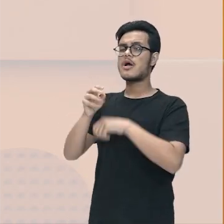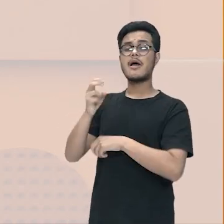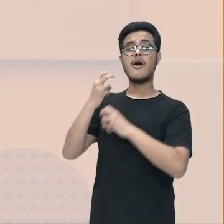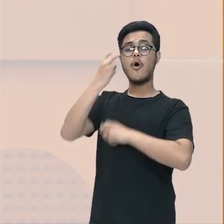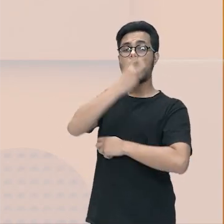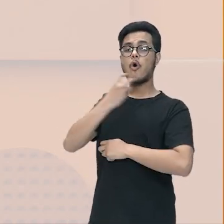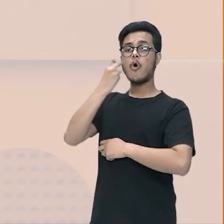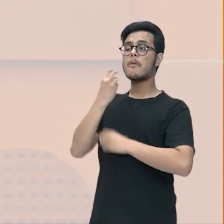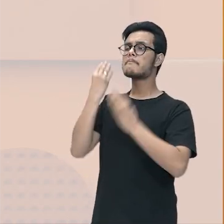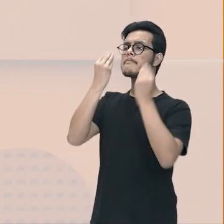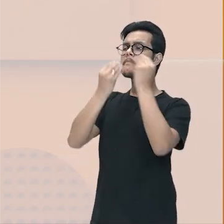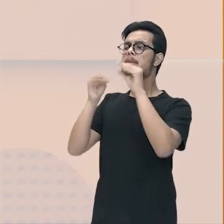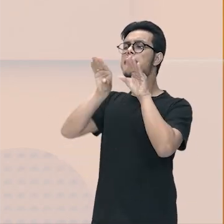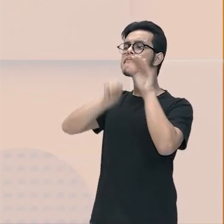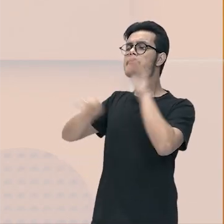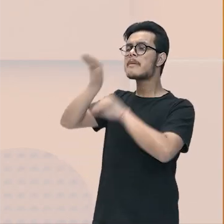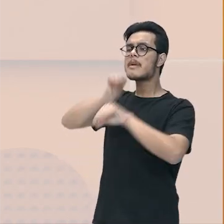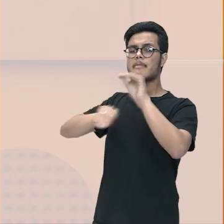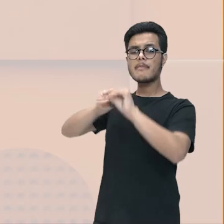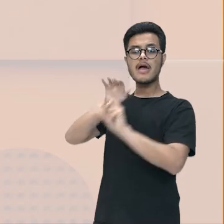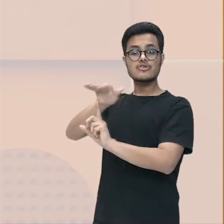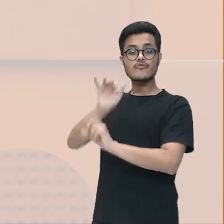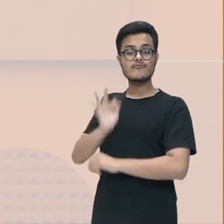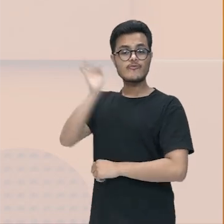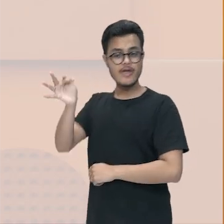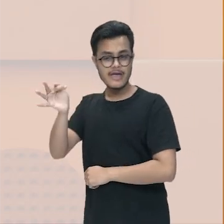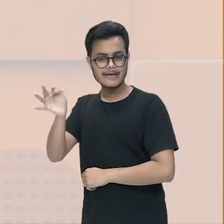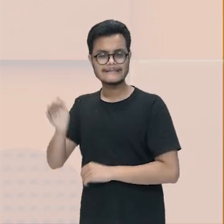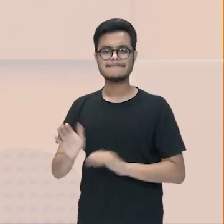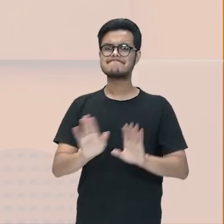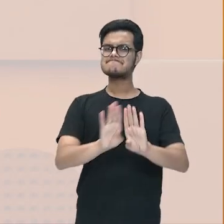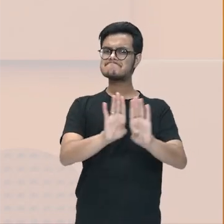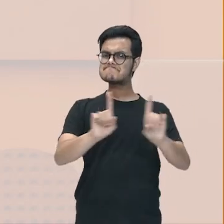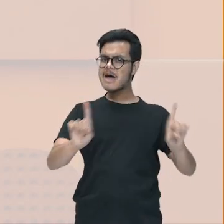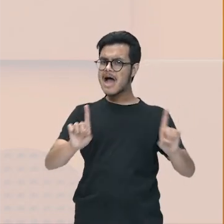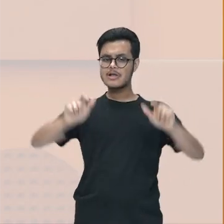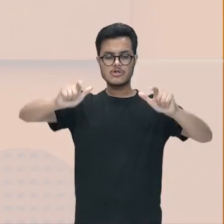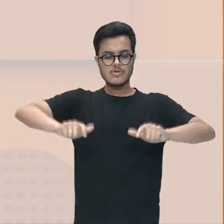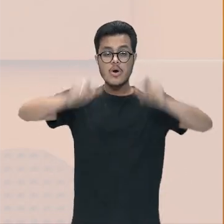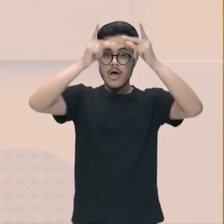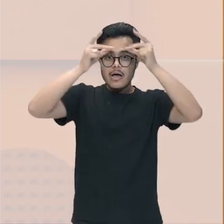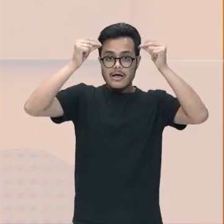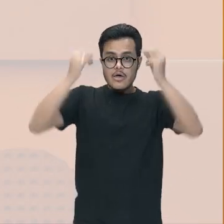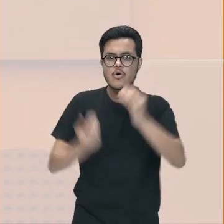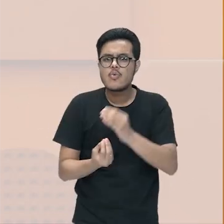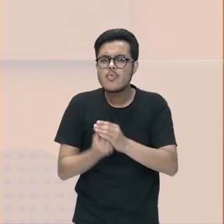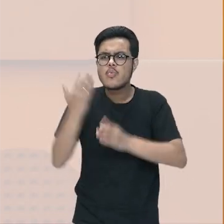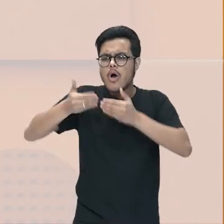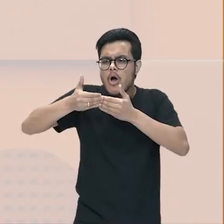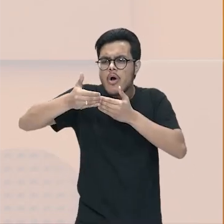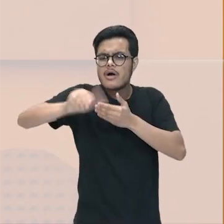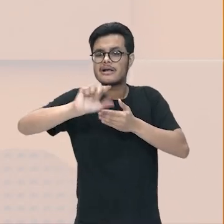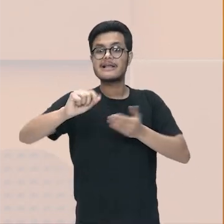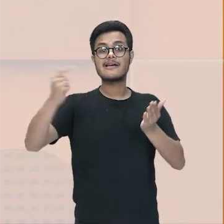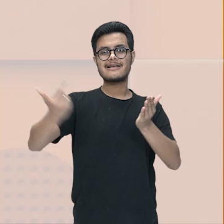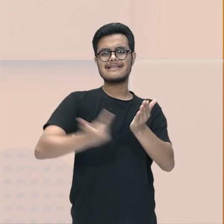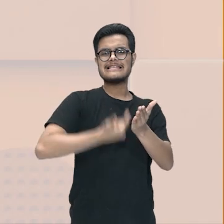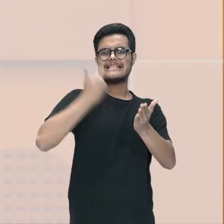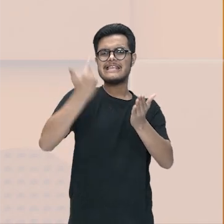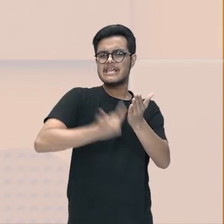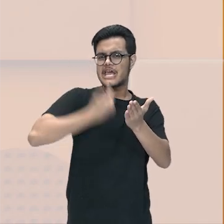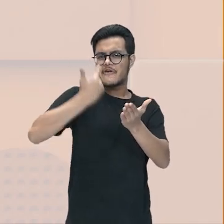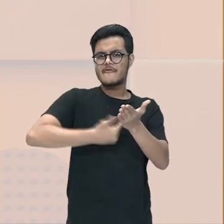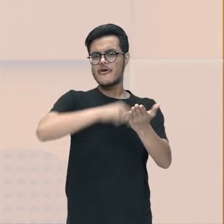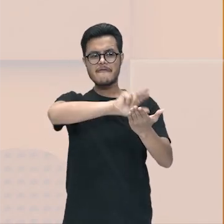quê? De passar, então, de pai para filho. A partir desse mundo grego, nós vamos ver o quê? Né? O aparecimento de muito